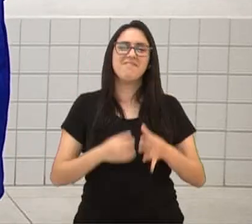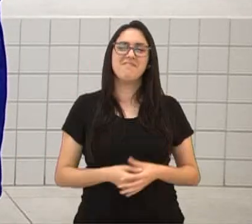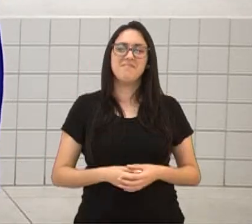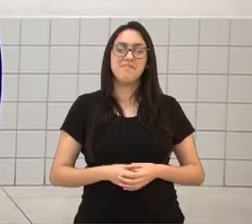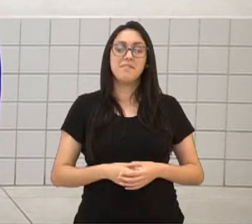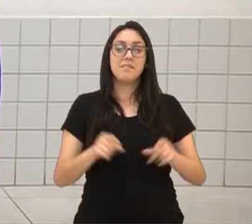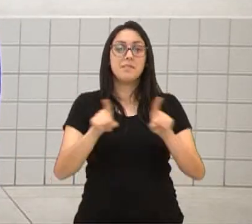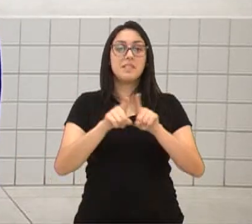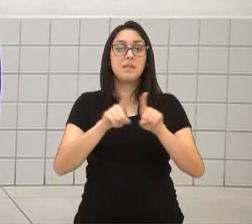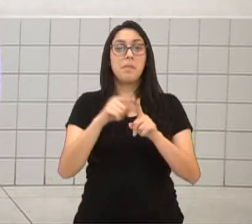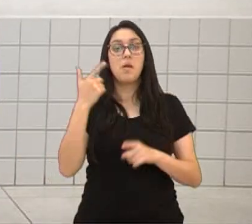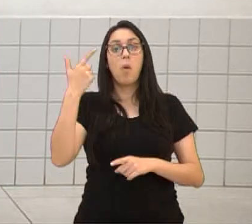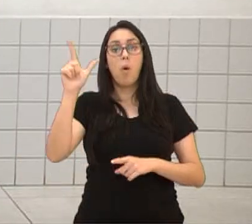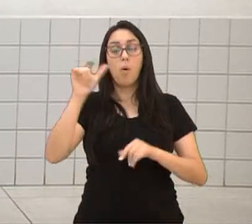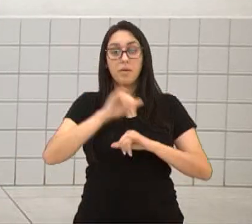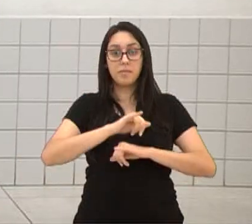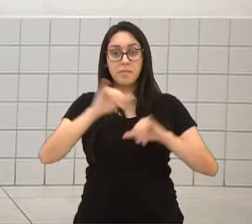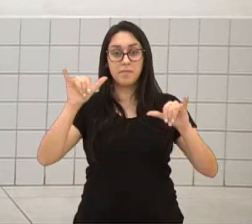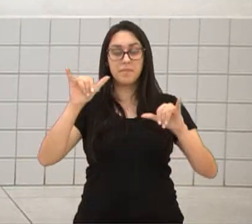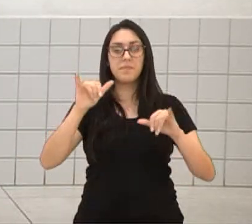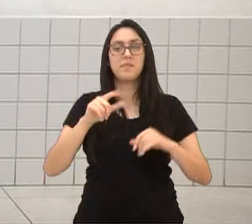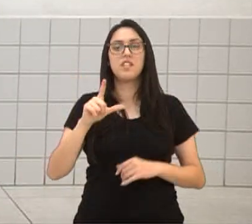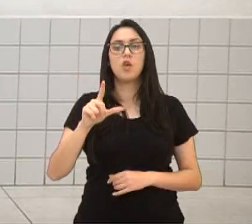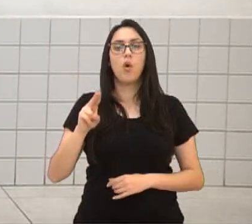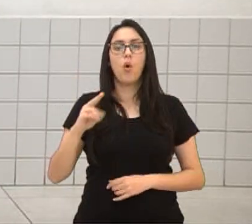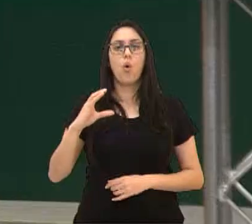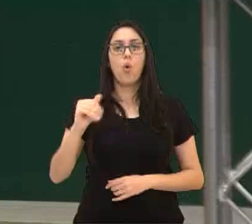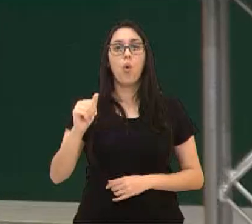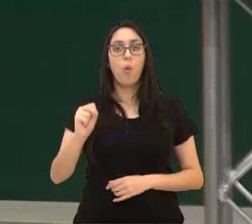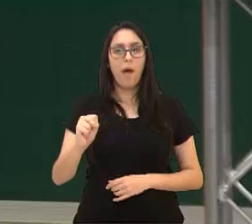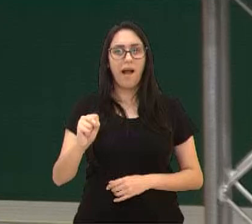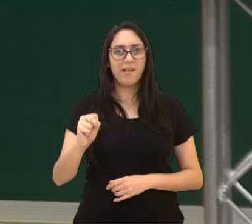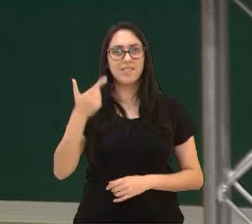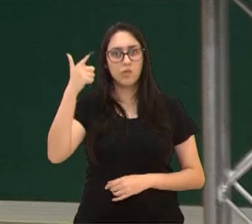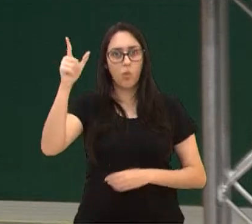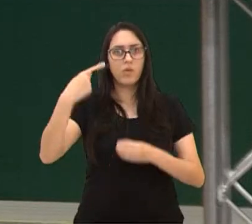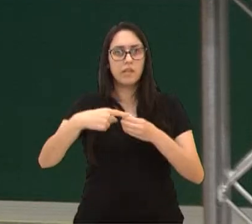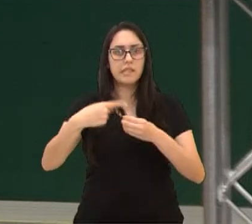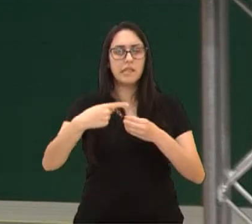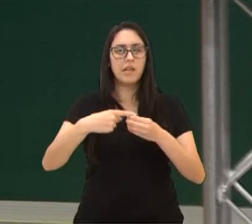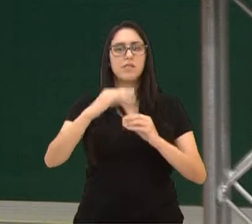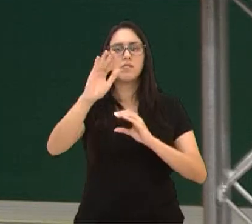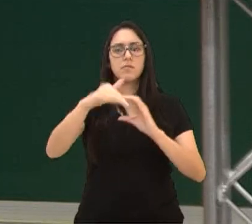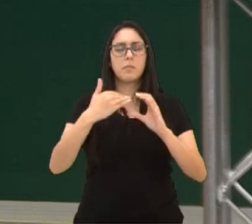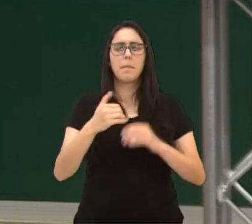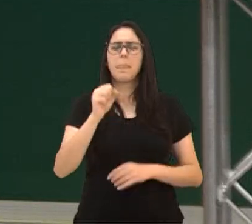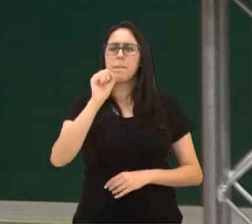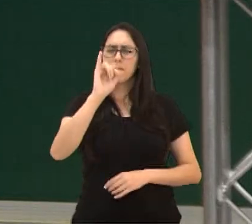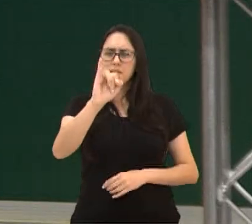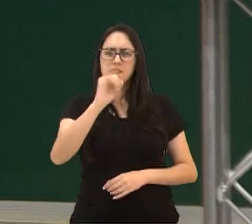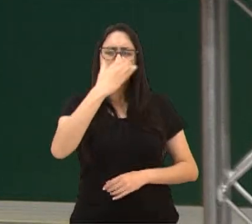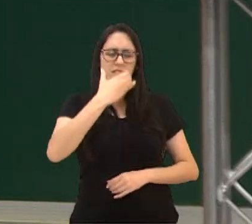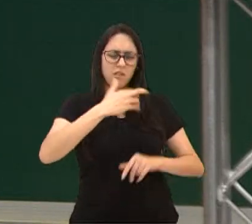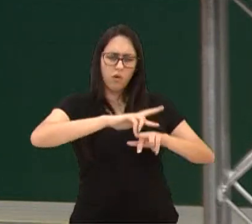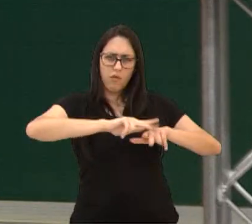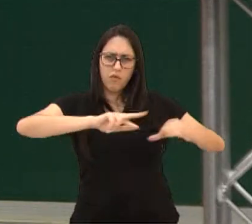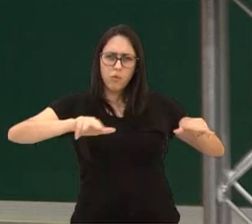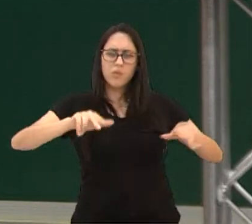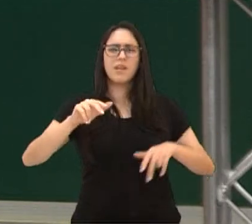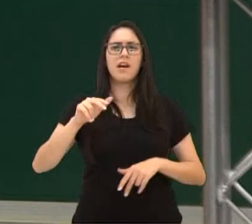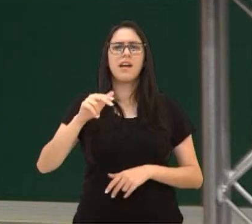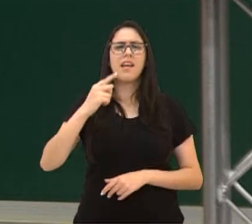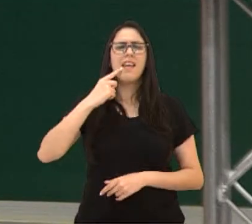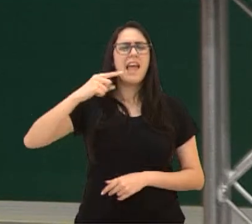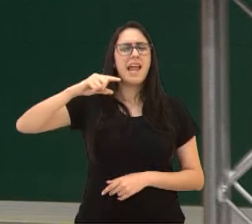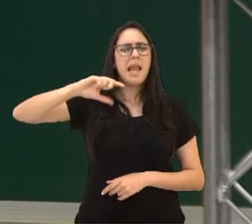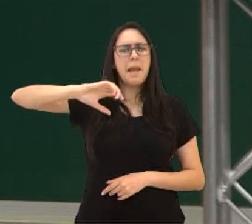mais um recadinho. O Lucas Silva de Pitanga. Então, nas frutas, o limão não deixa oxidar. E por quê? Porque